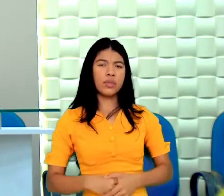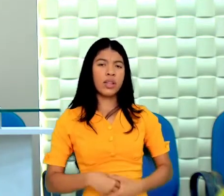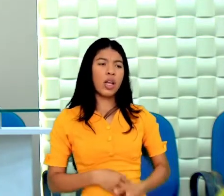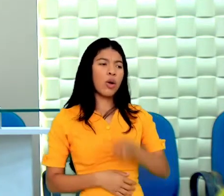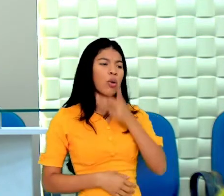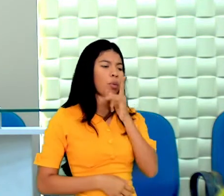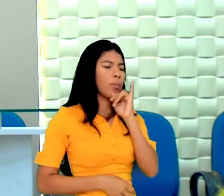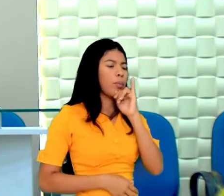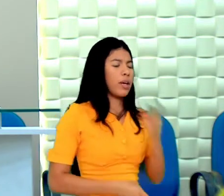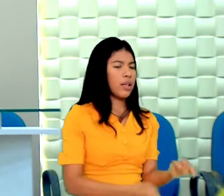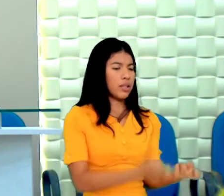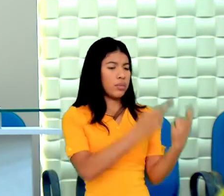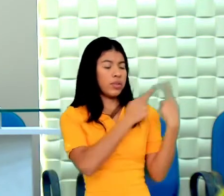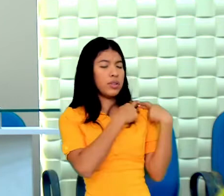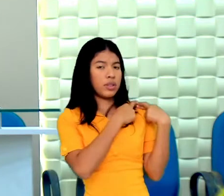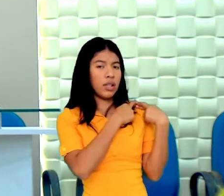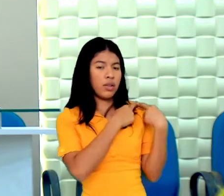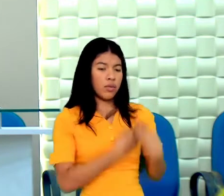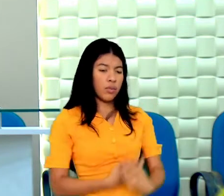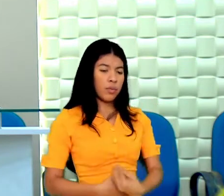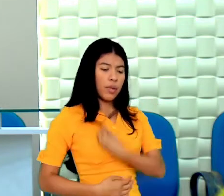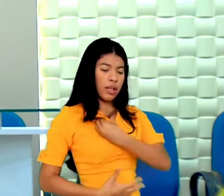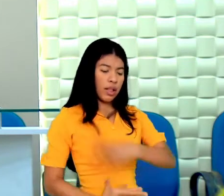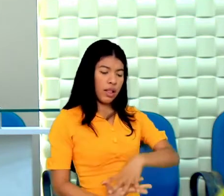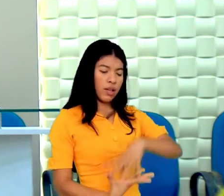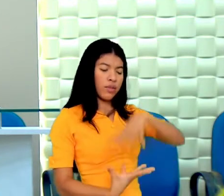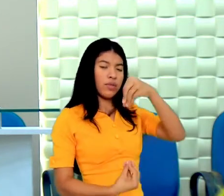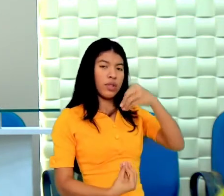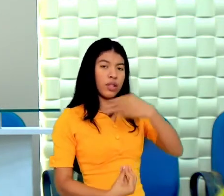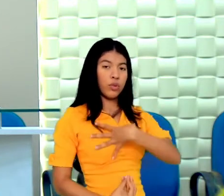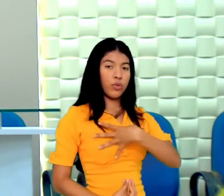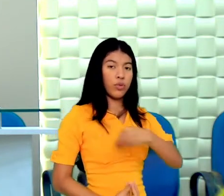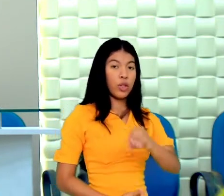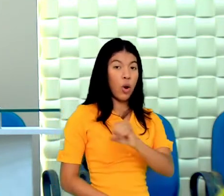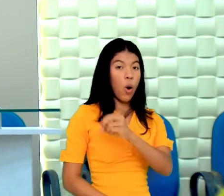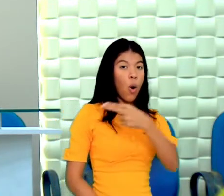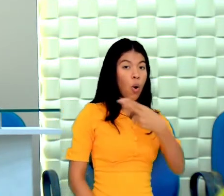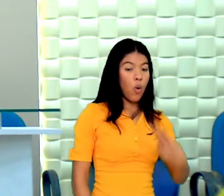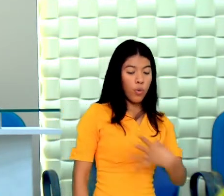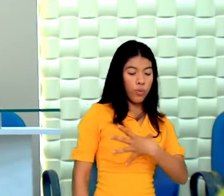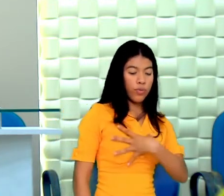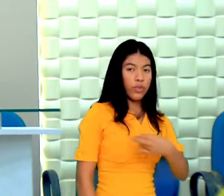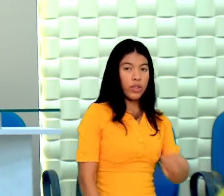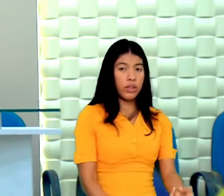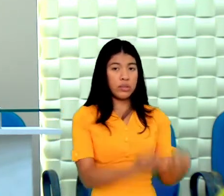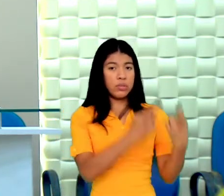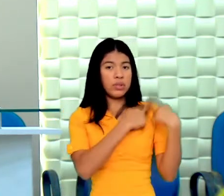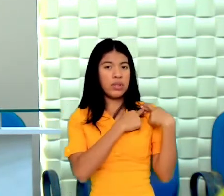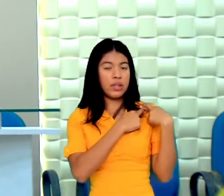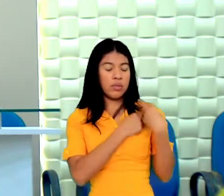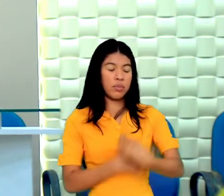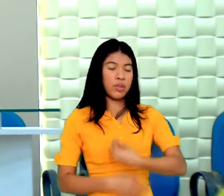alma do seu Pai. Mas a alma que pecar, essa morrerá.